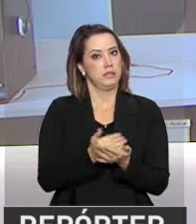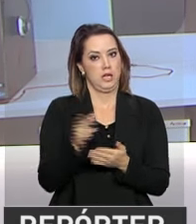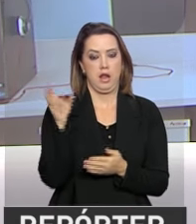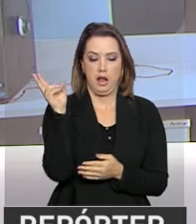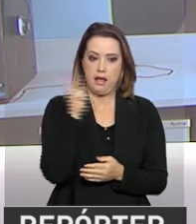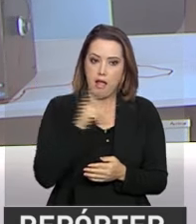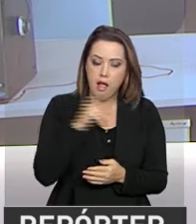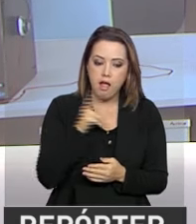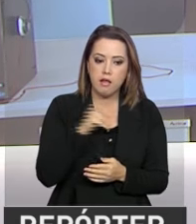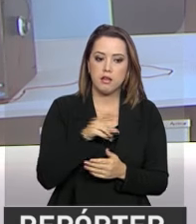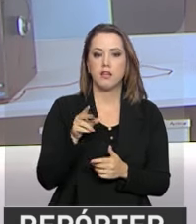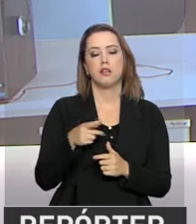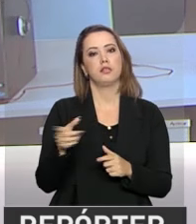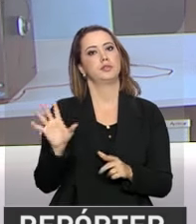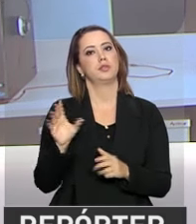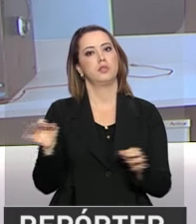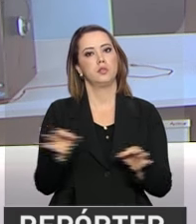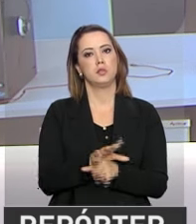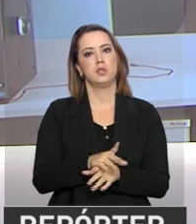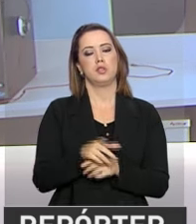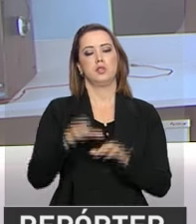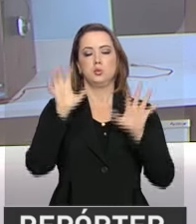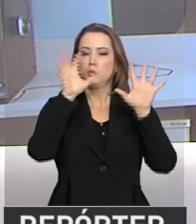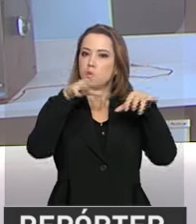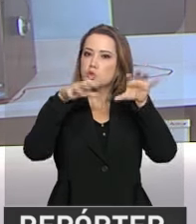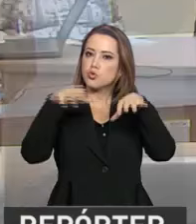do período de chuvas na região.